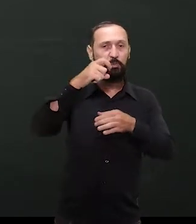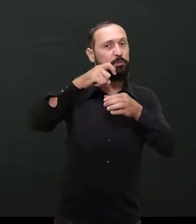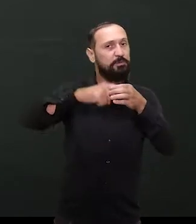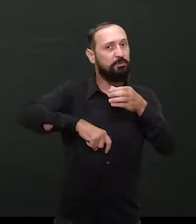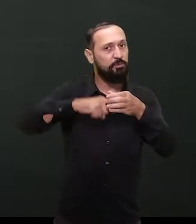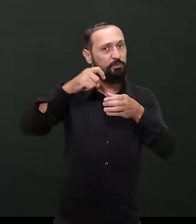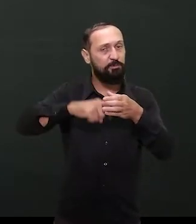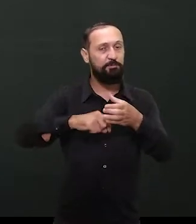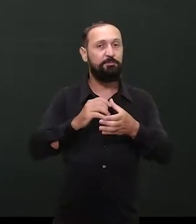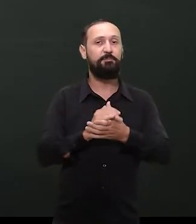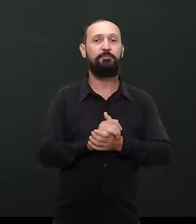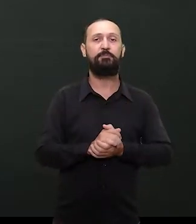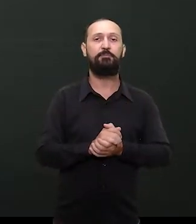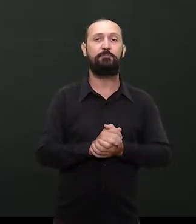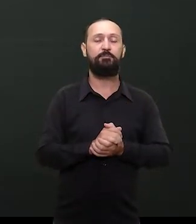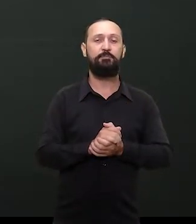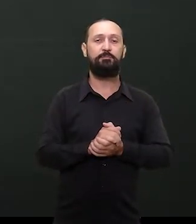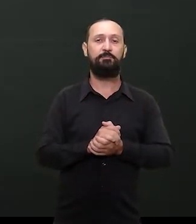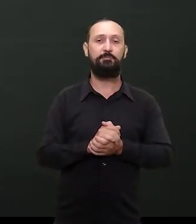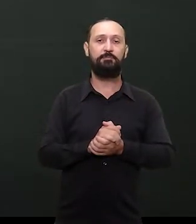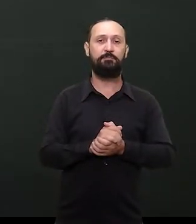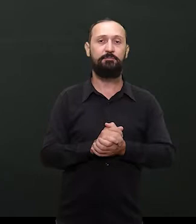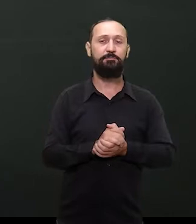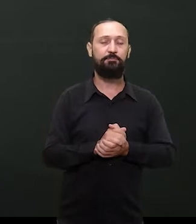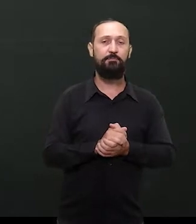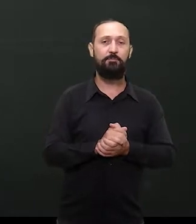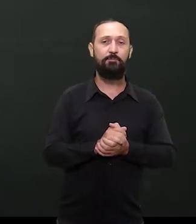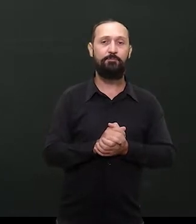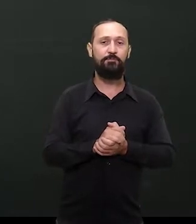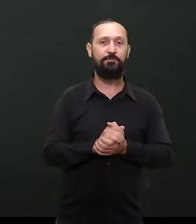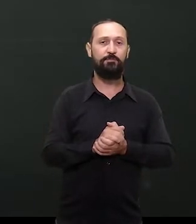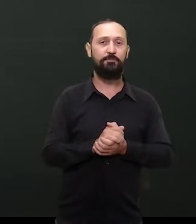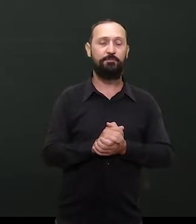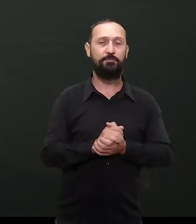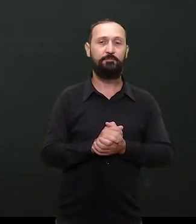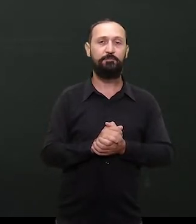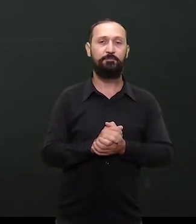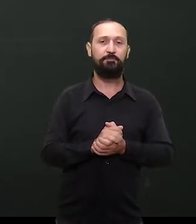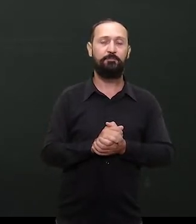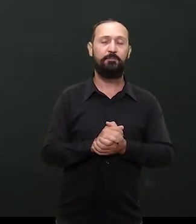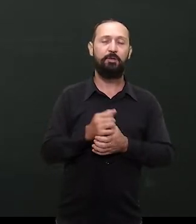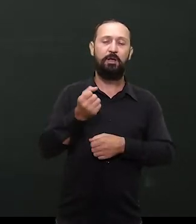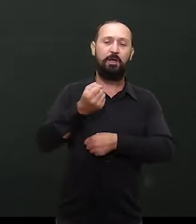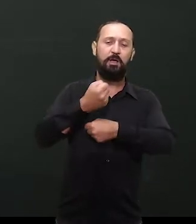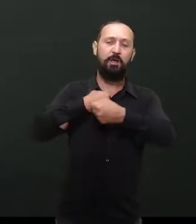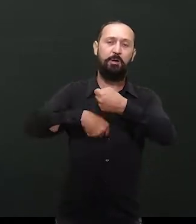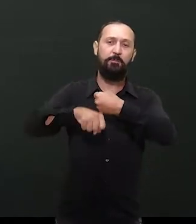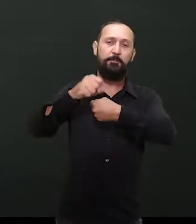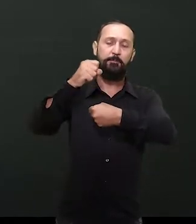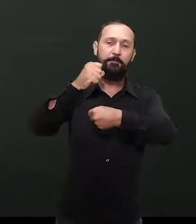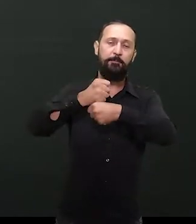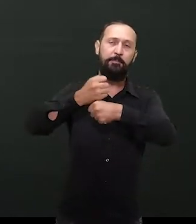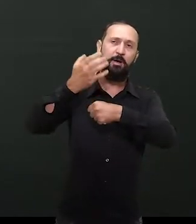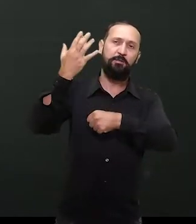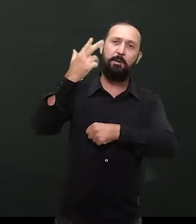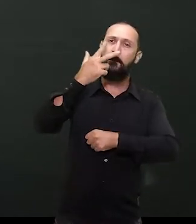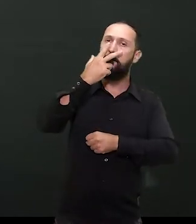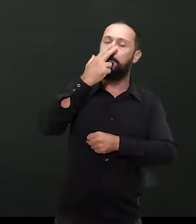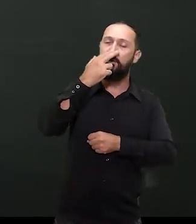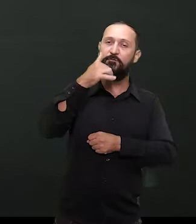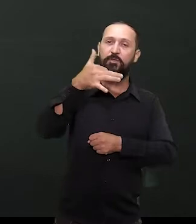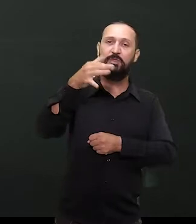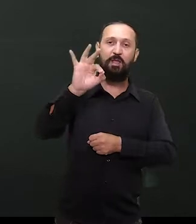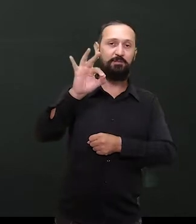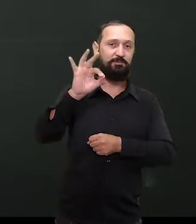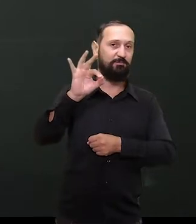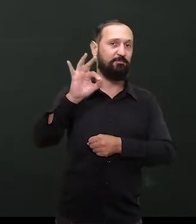sexual né então assim é ano passado se